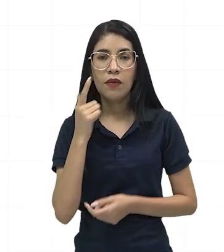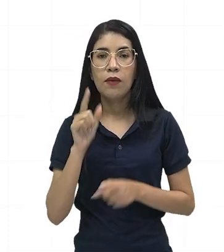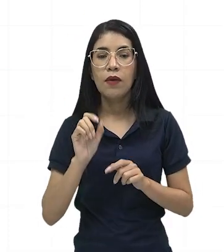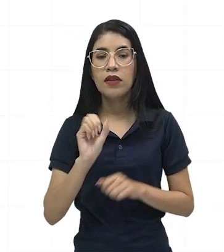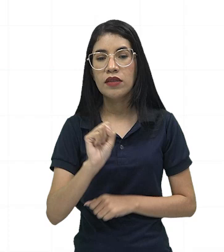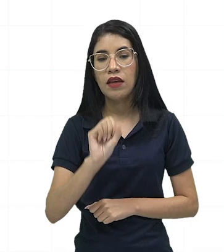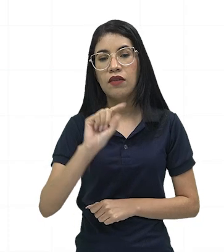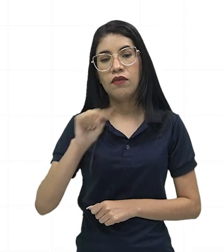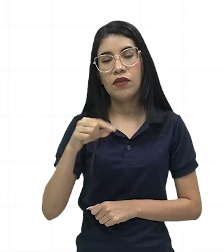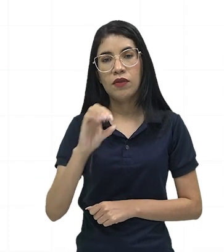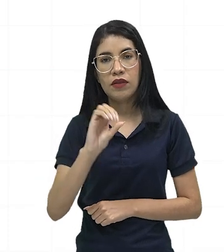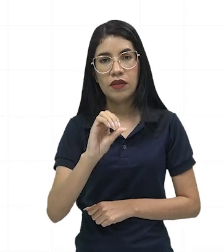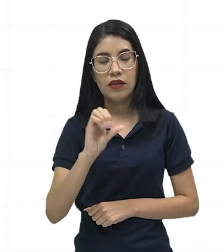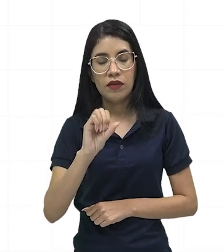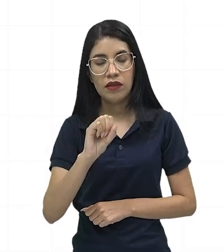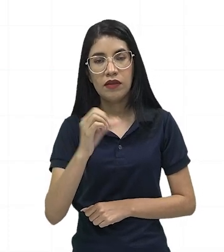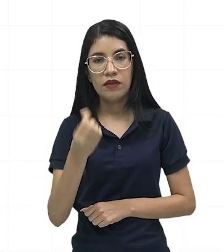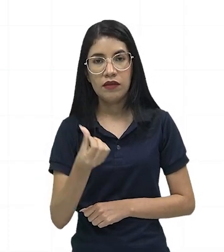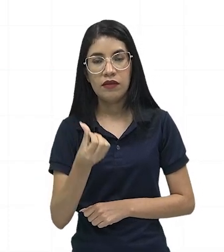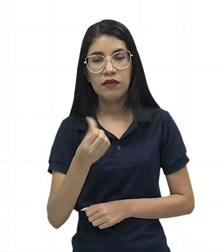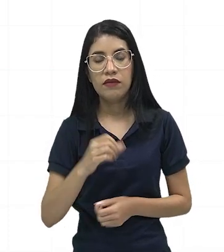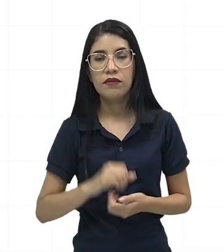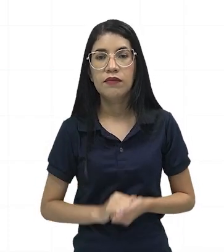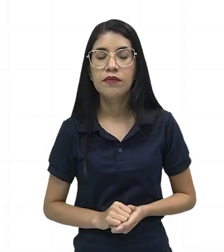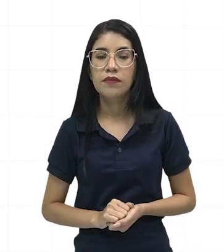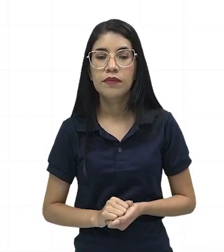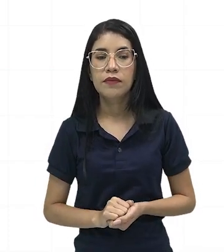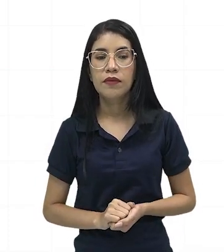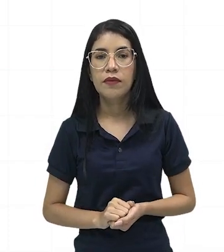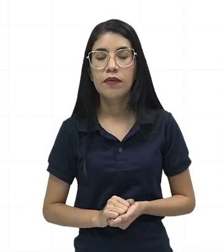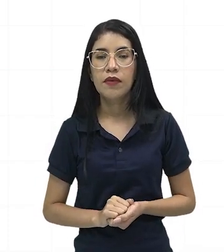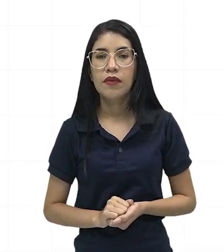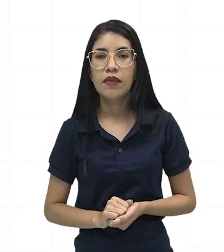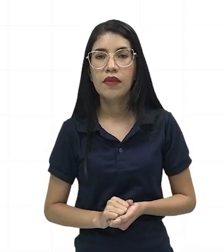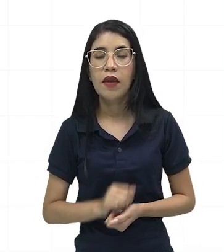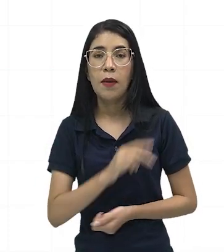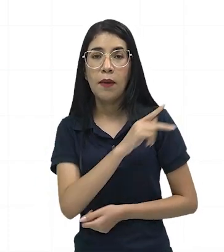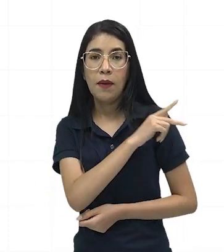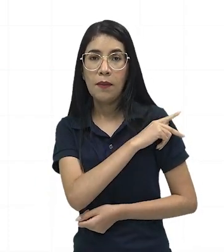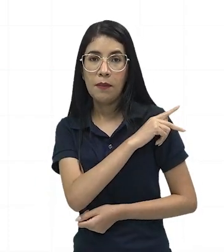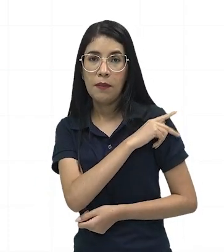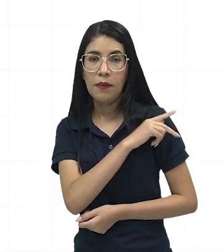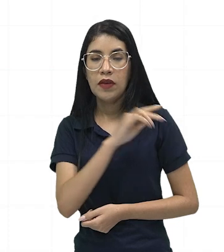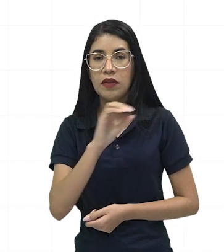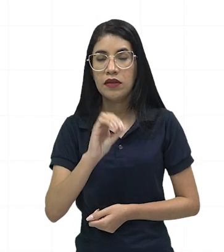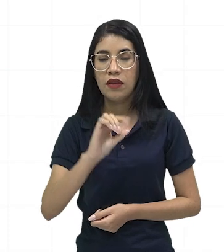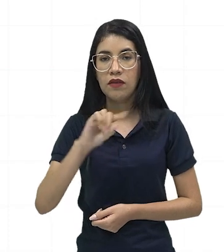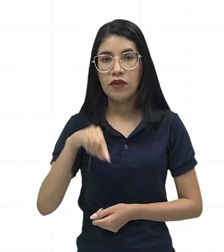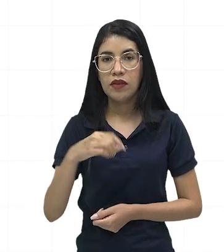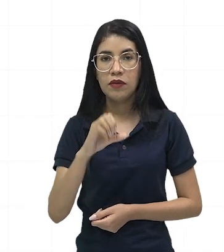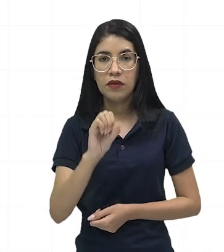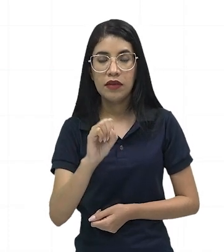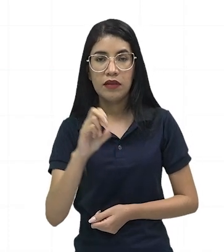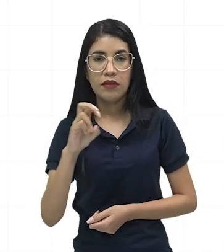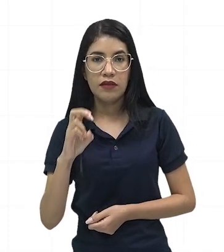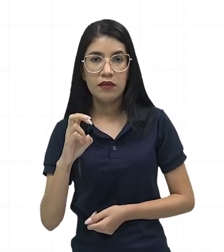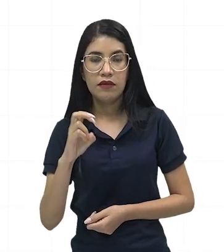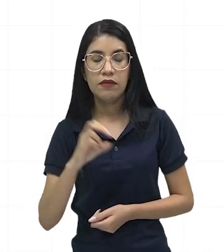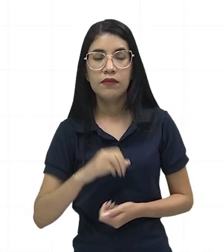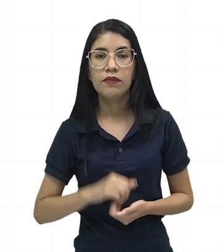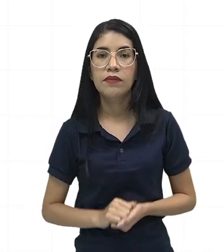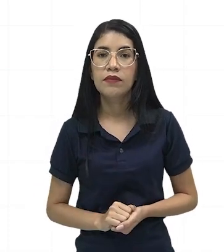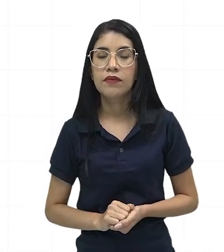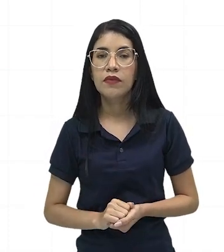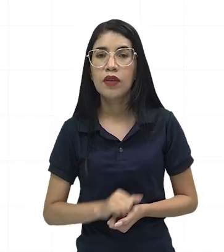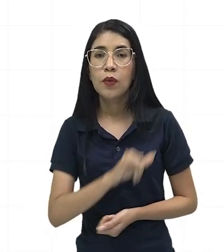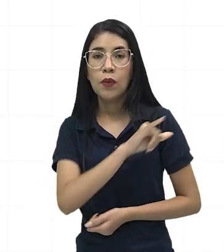0,86 centavos por quilowatt-hora. No Piauí, a gente tem aí 0,85 quilowatt-hora.